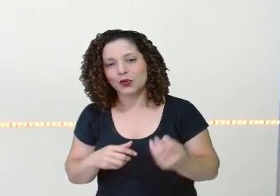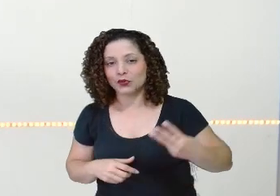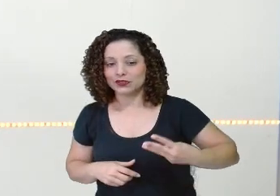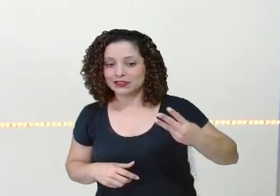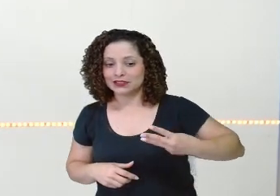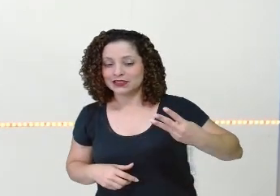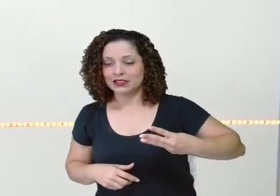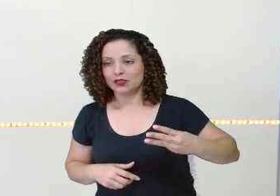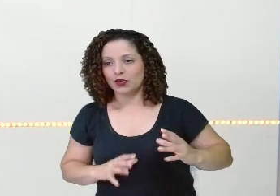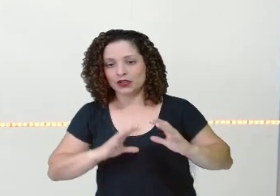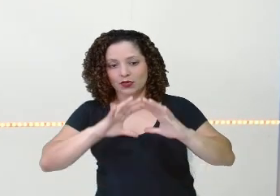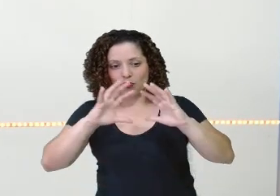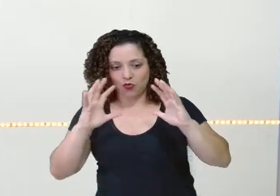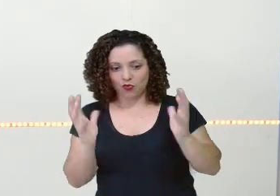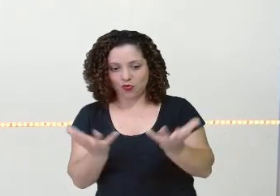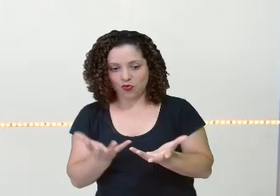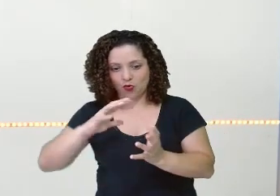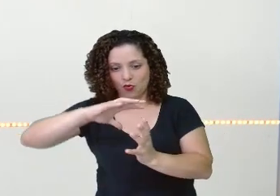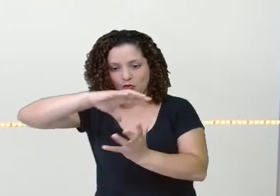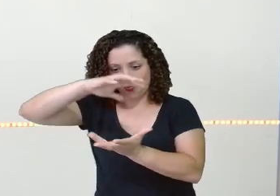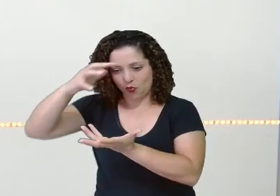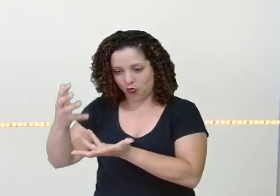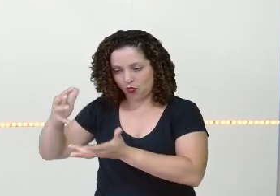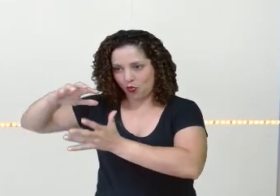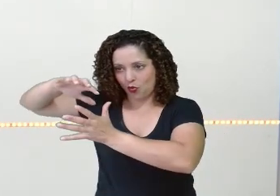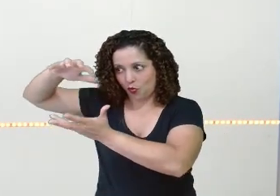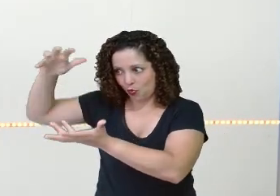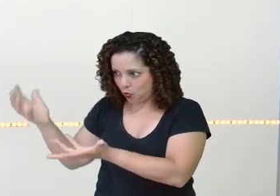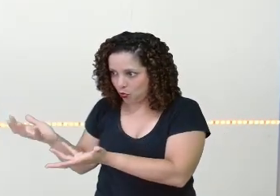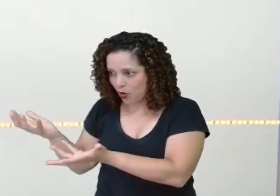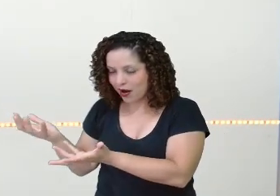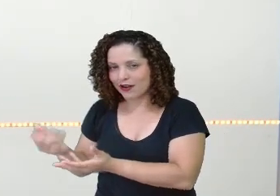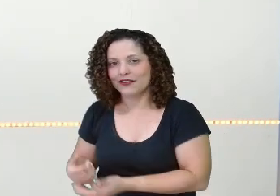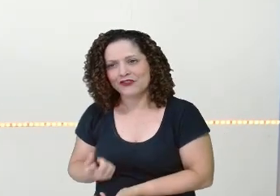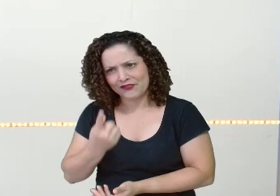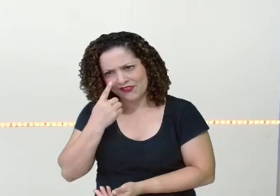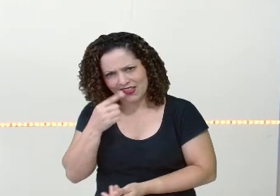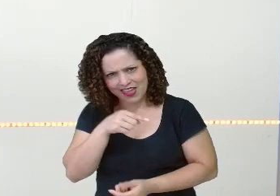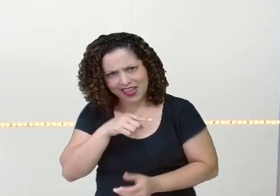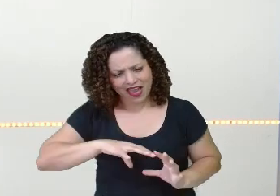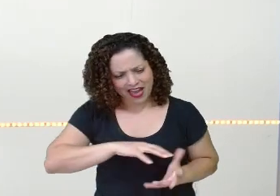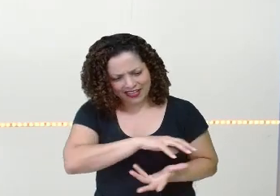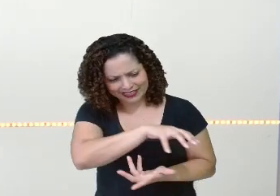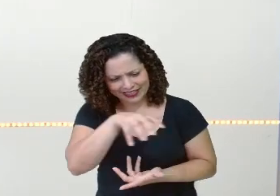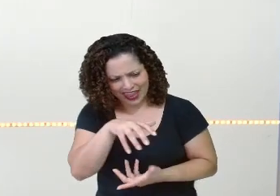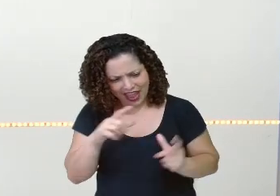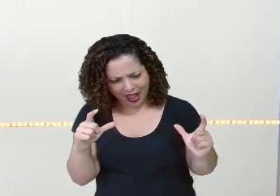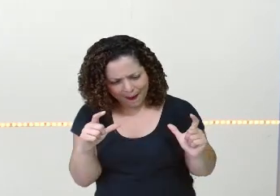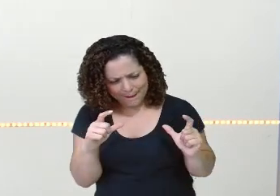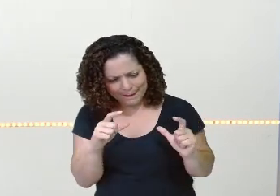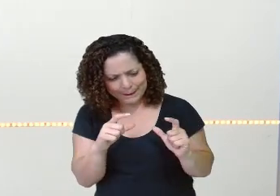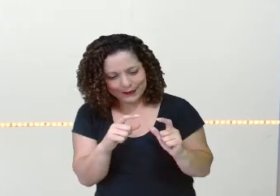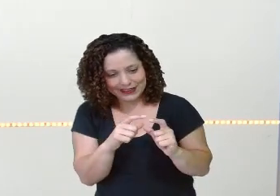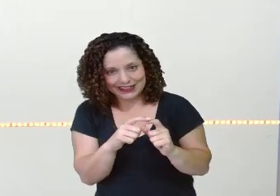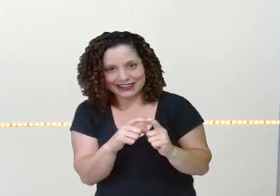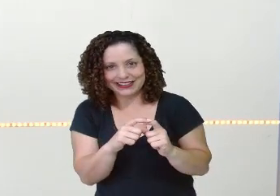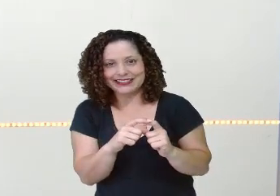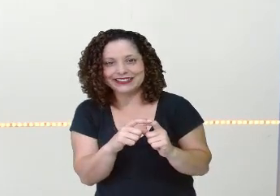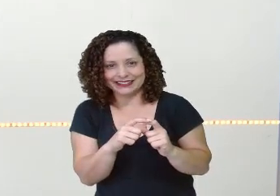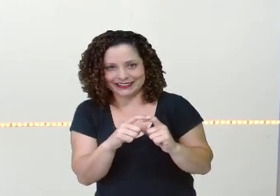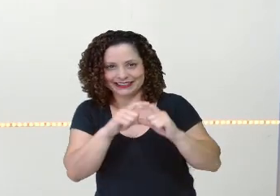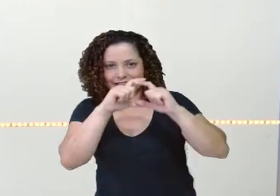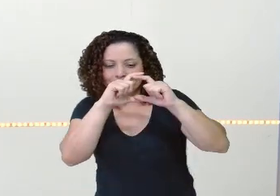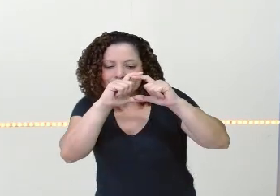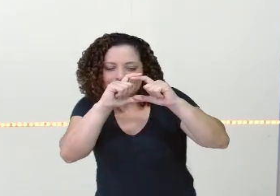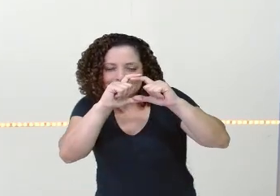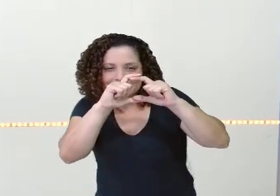Júpiter, Saturno, Urano e Netuno. Olha só como a Terra é pequenininha. E se a gente observar, né, como a